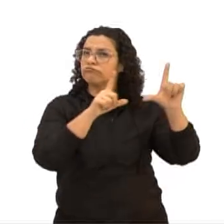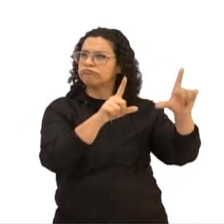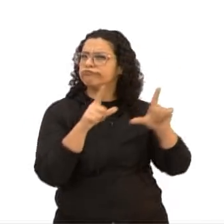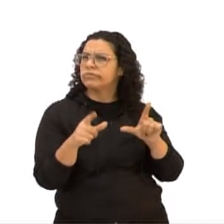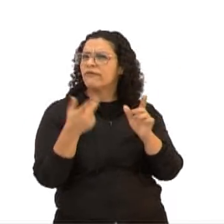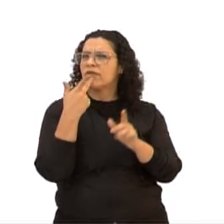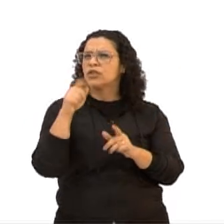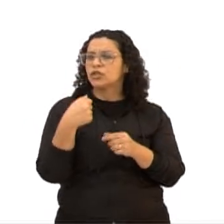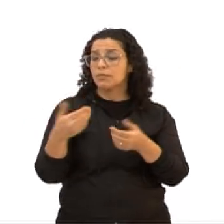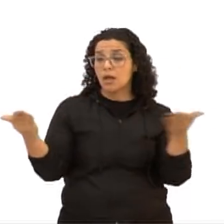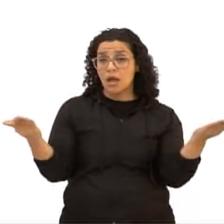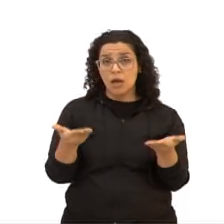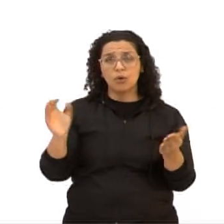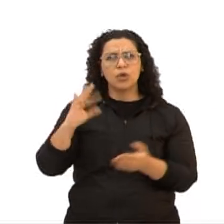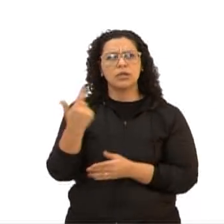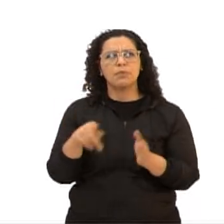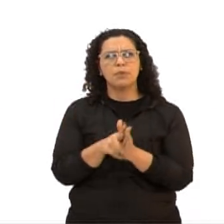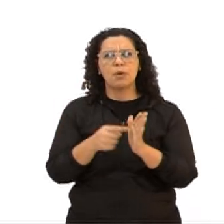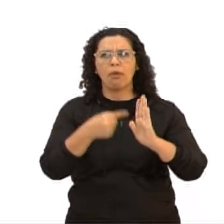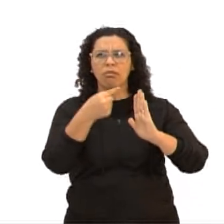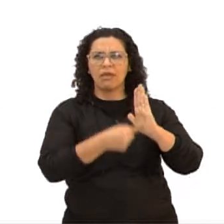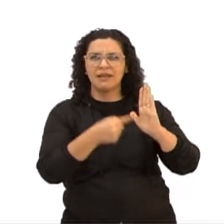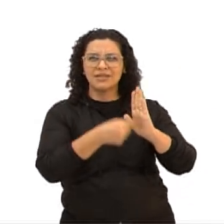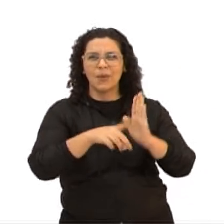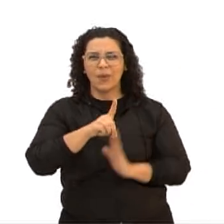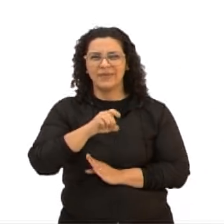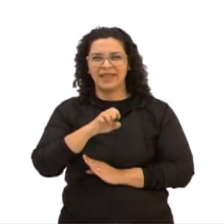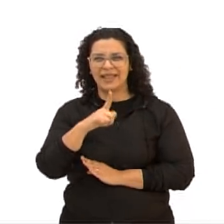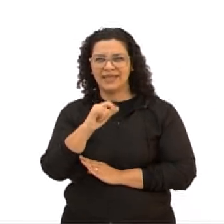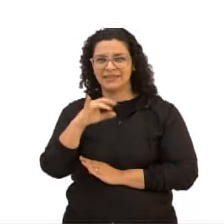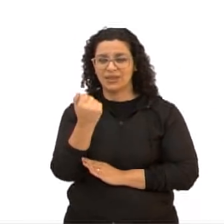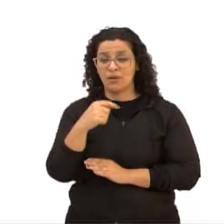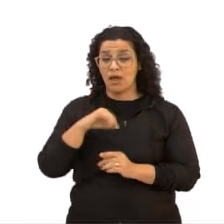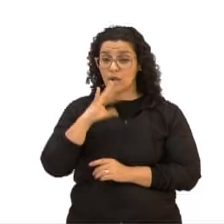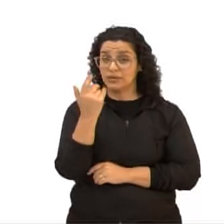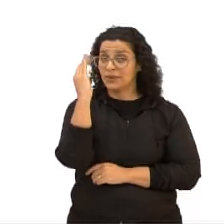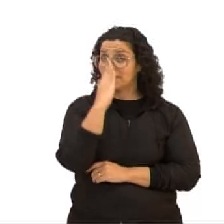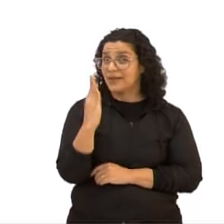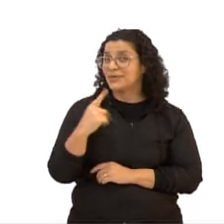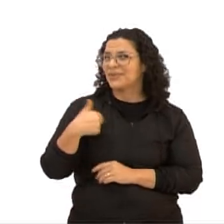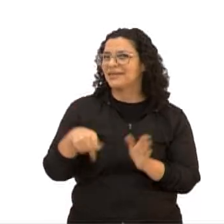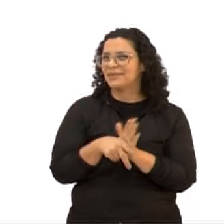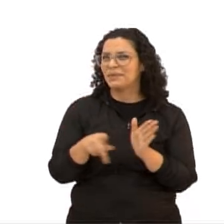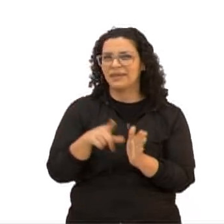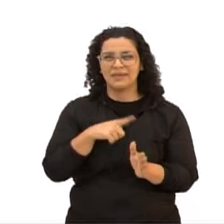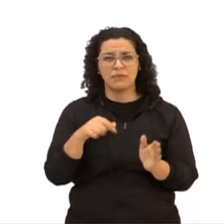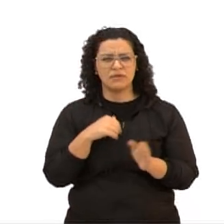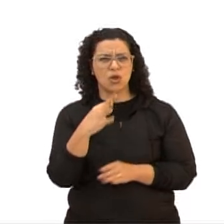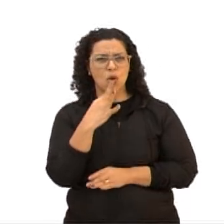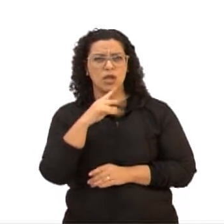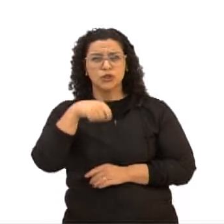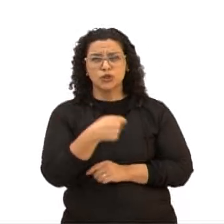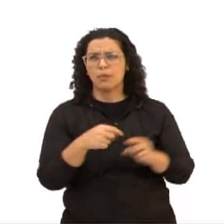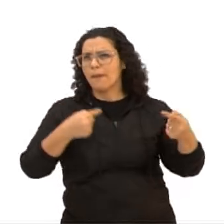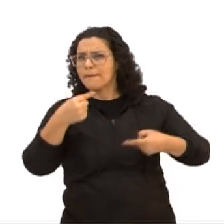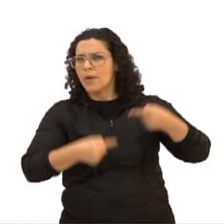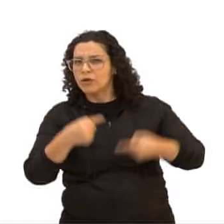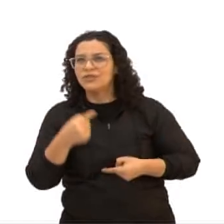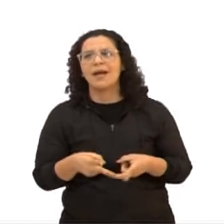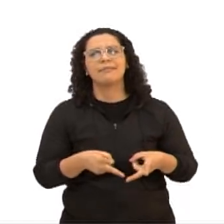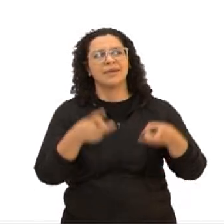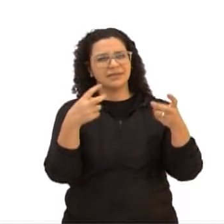essas questões da atualidade, questão da delação, né? Coisas políticas que estavam acontecendo na nossa atualidade agora. Então, quem conhece esse momento